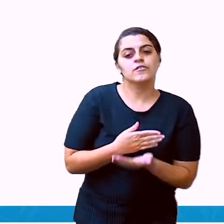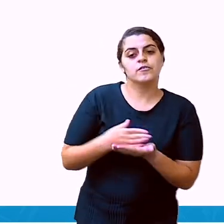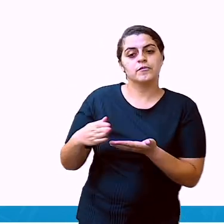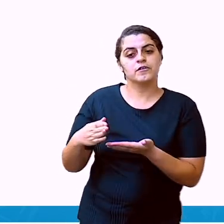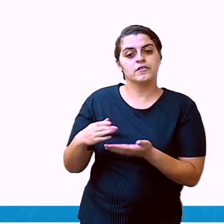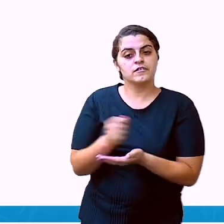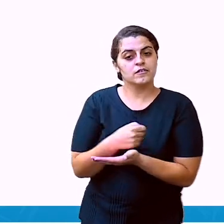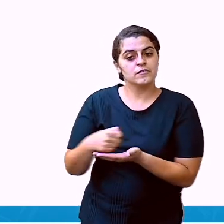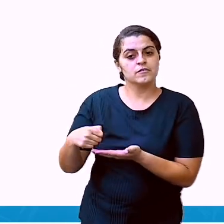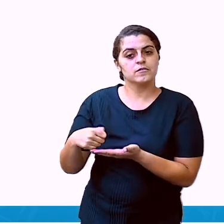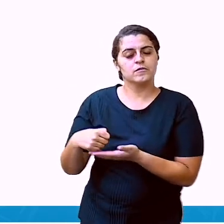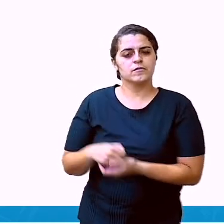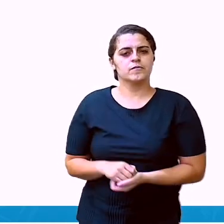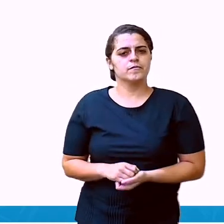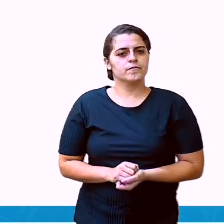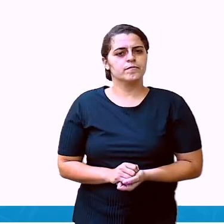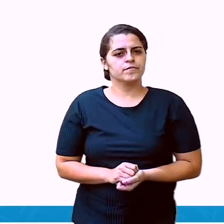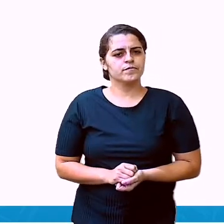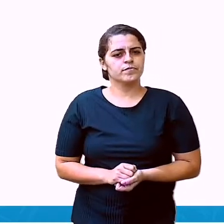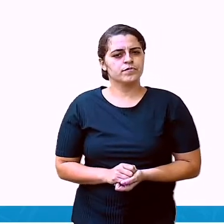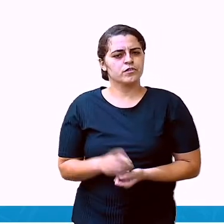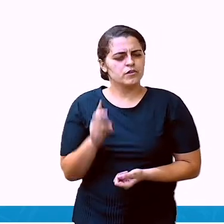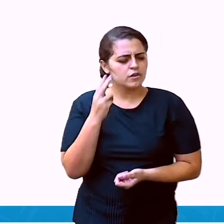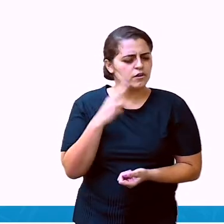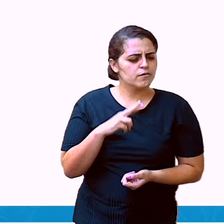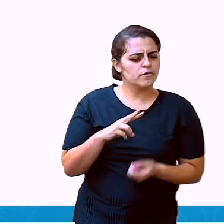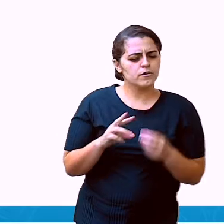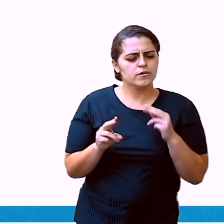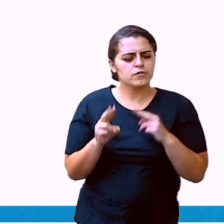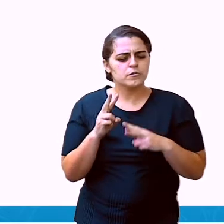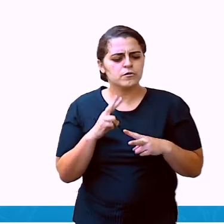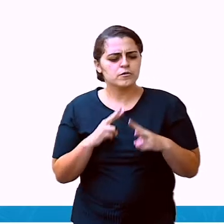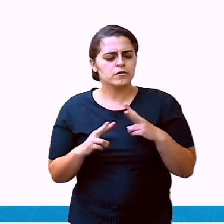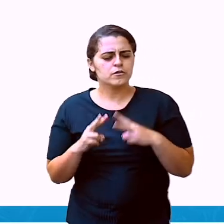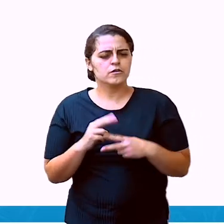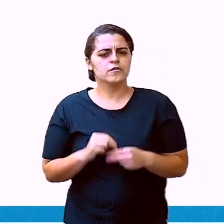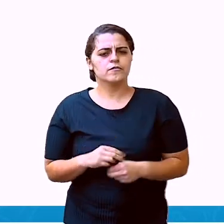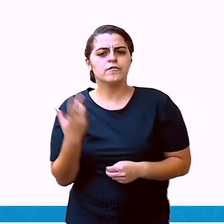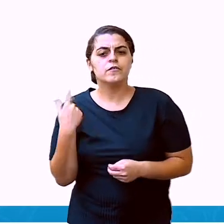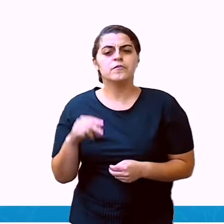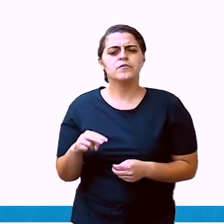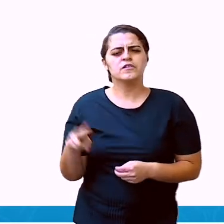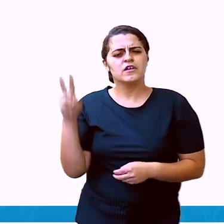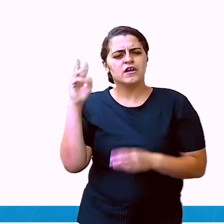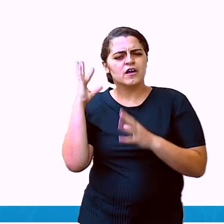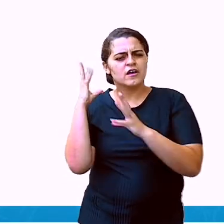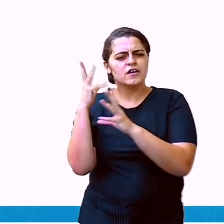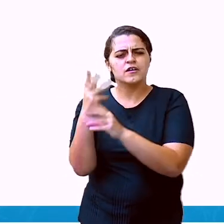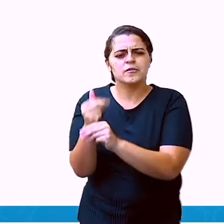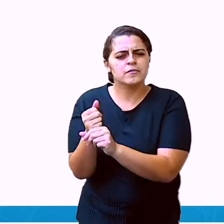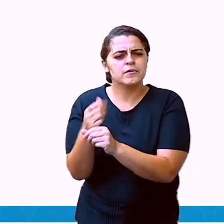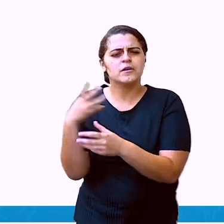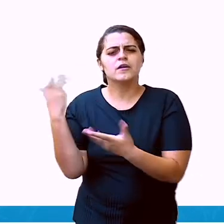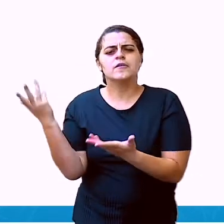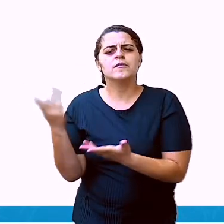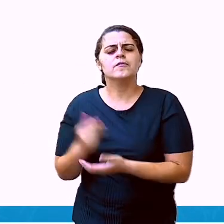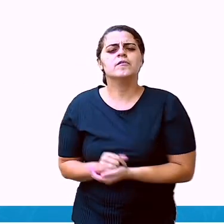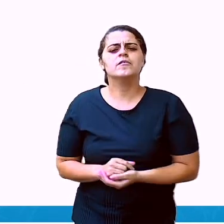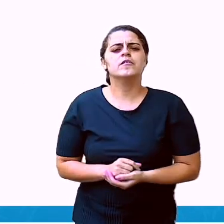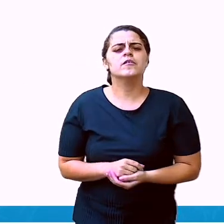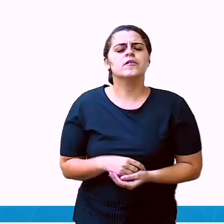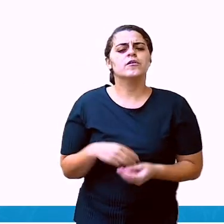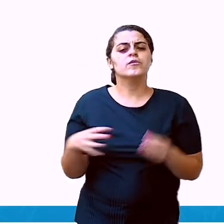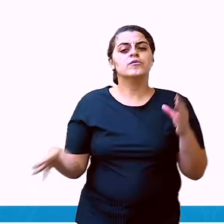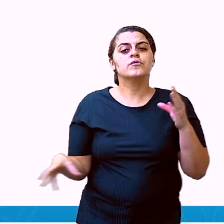as anotações e as observações, nós vamos relembrar